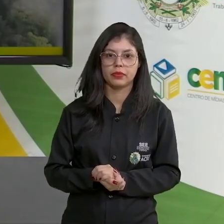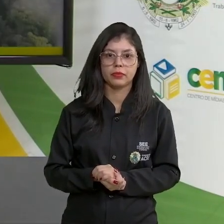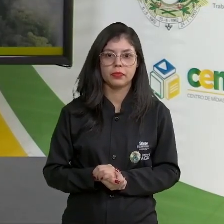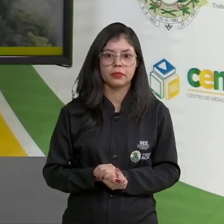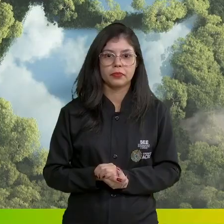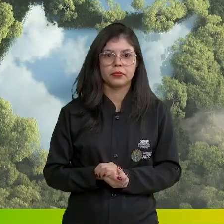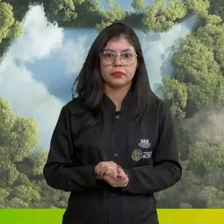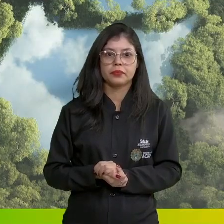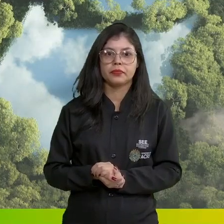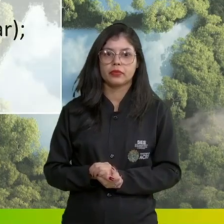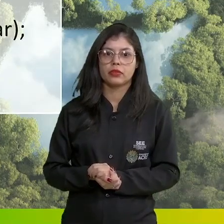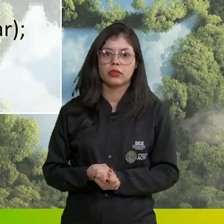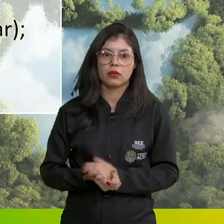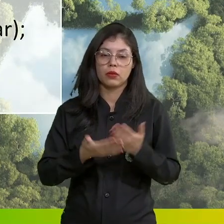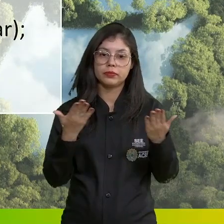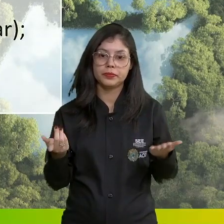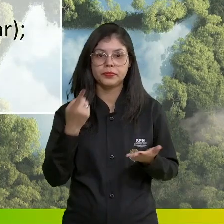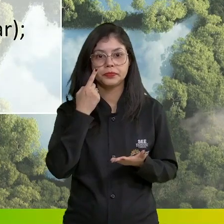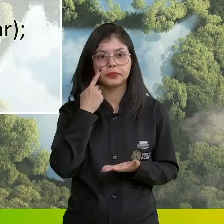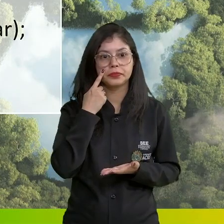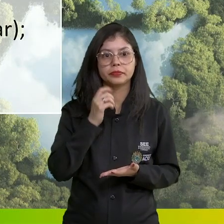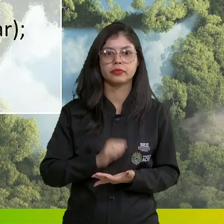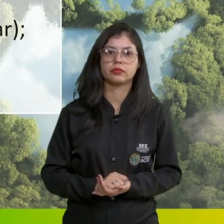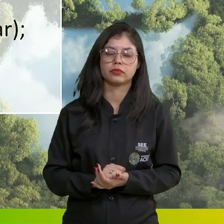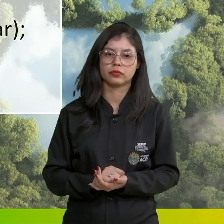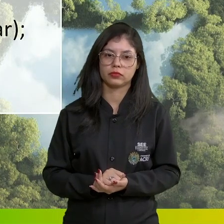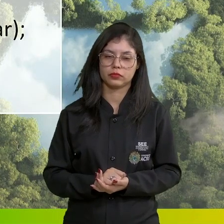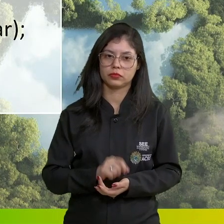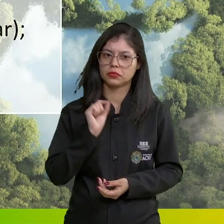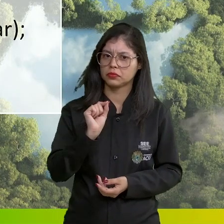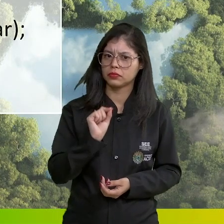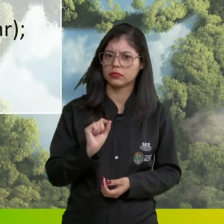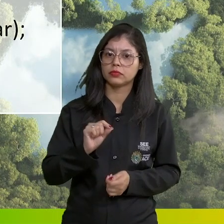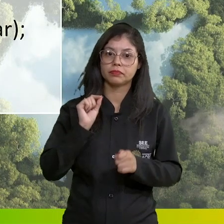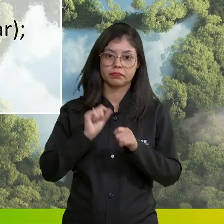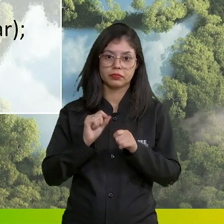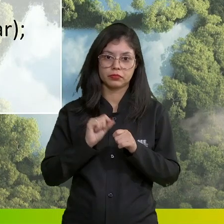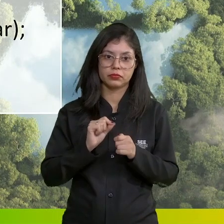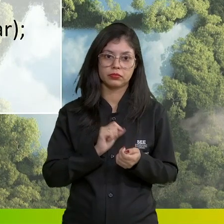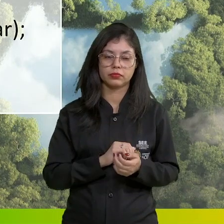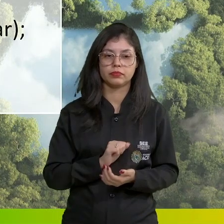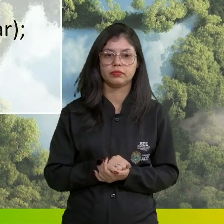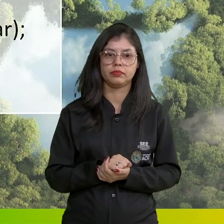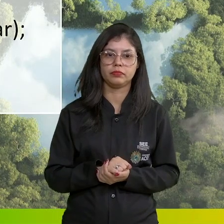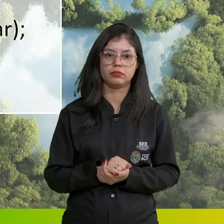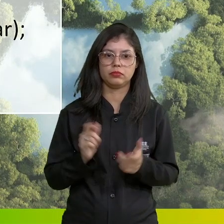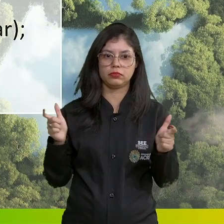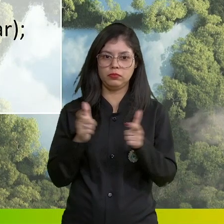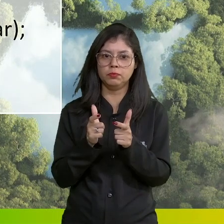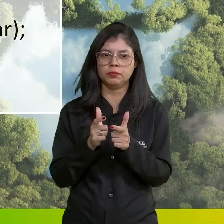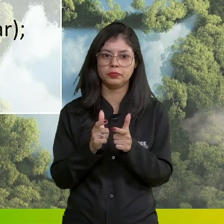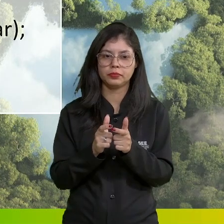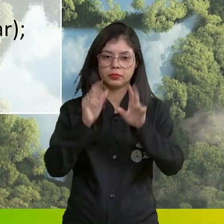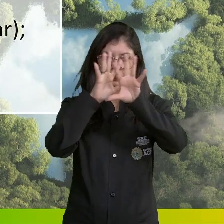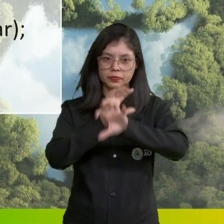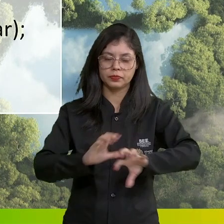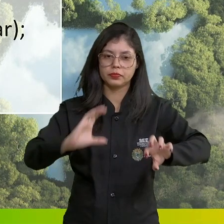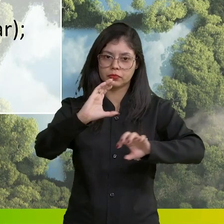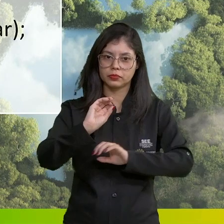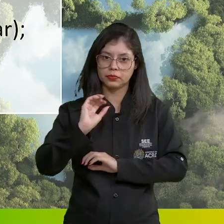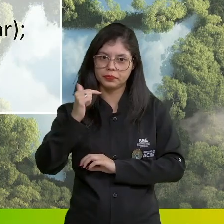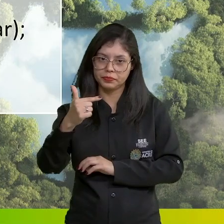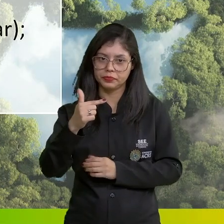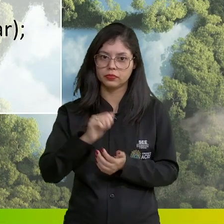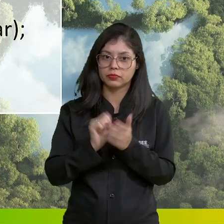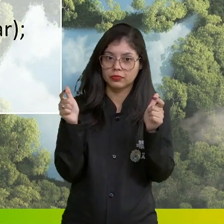pessoal. Olha só. O que pode ser feito em relação a isso? Redução das emissões de O2,